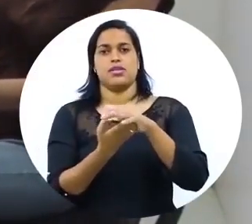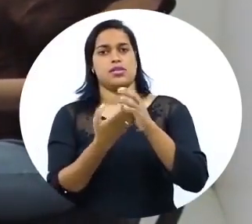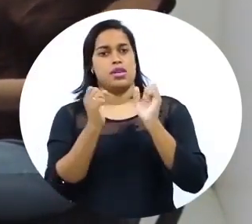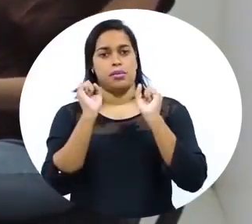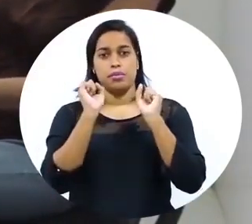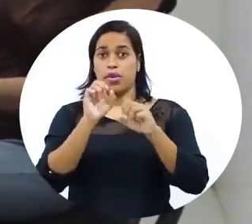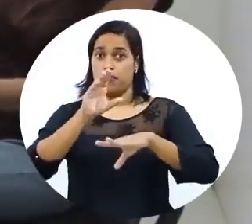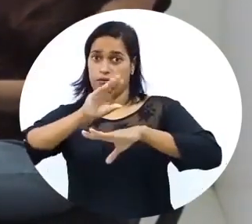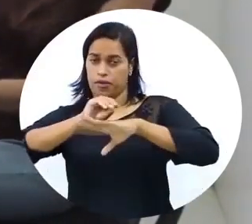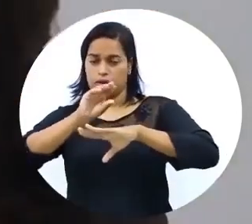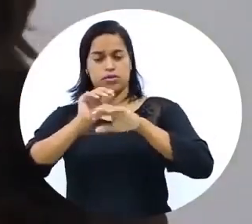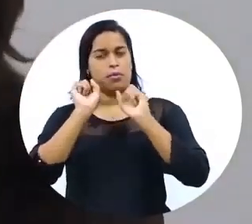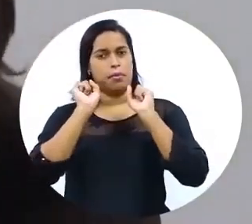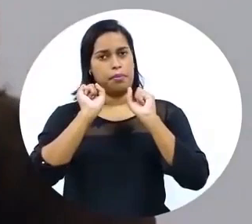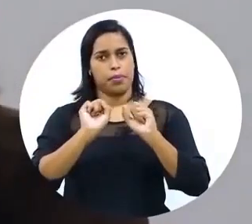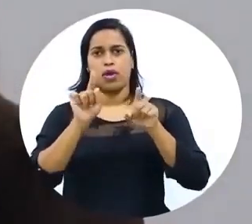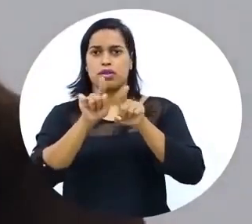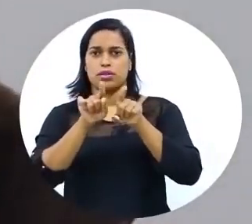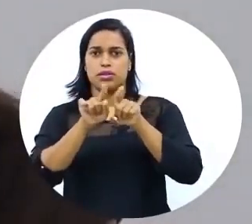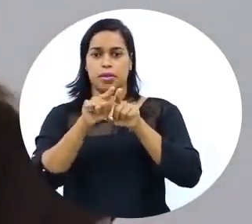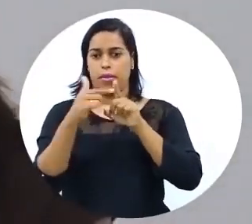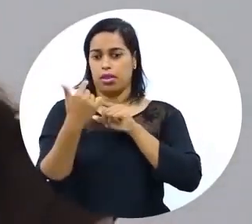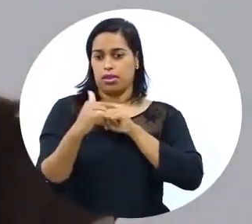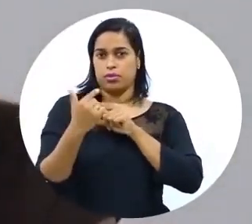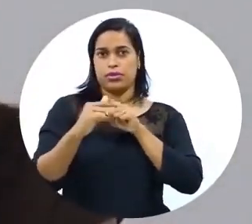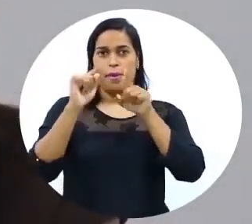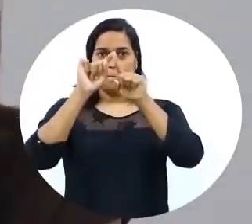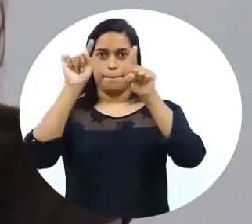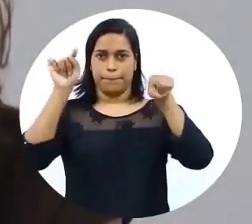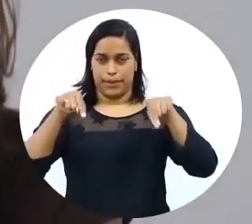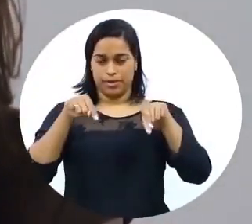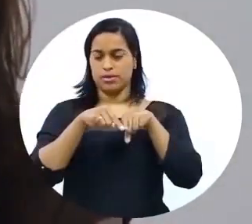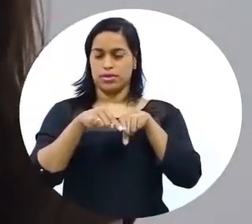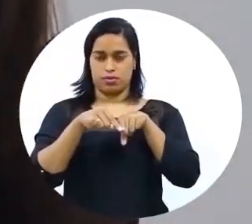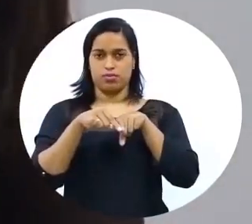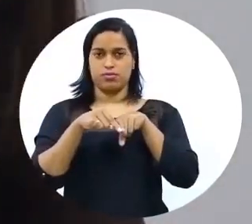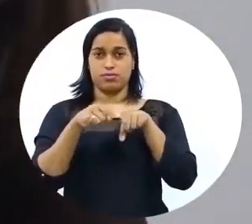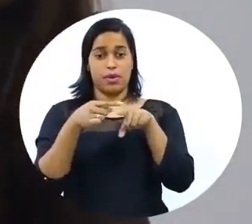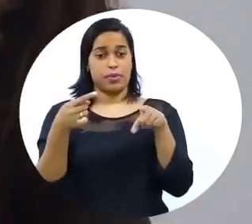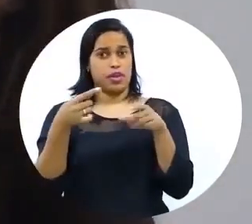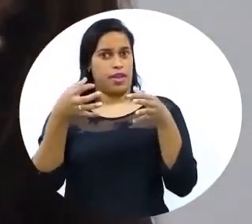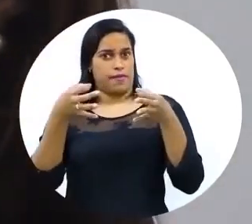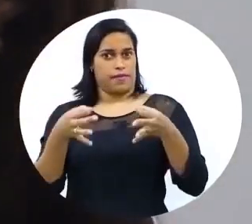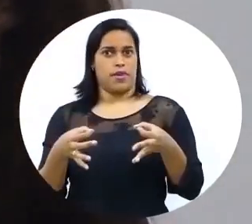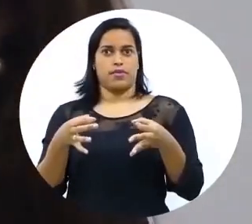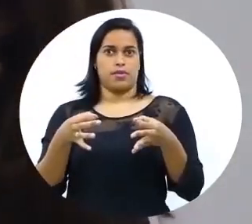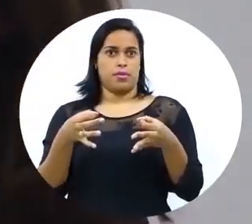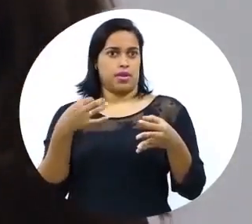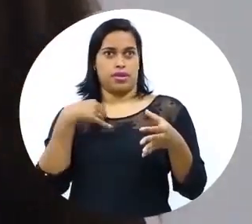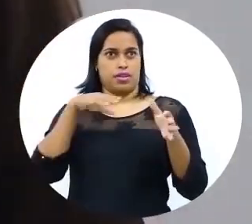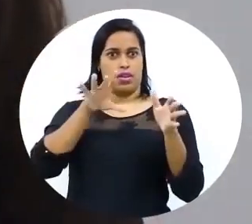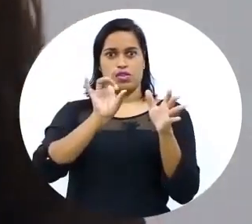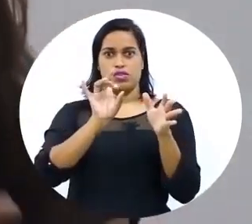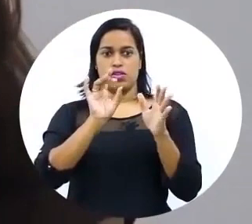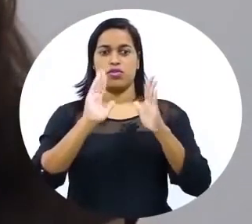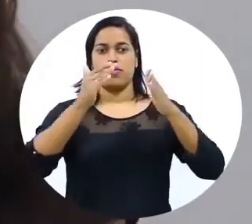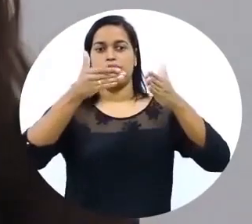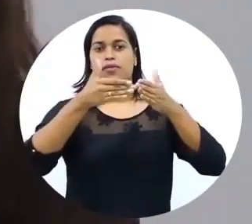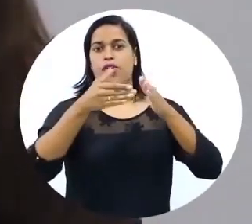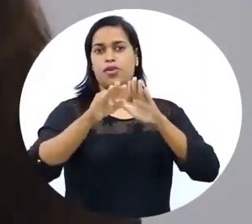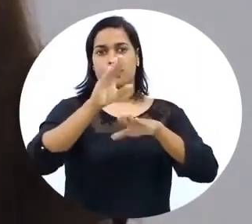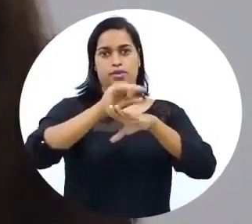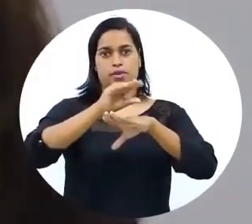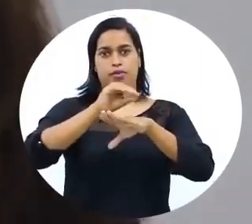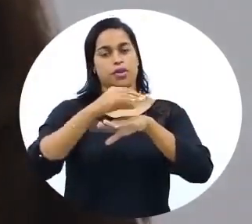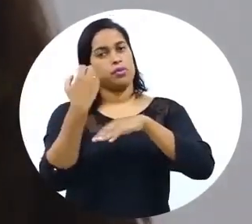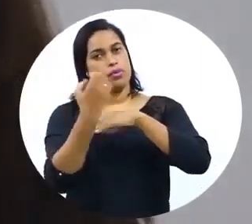pode ser mais informal, com cuidado, tá, aluno? A informalidade também não quer chamar atenção para a foto, lembrando. Se eu for